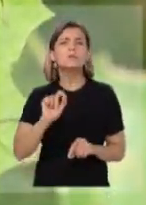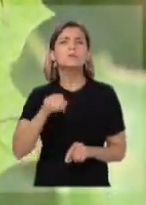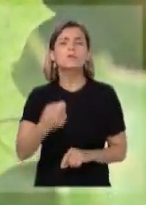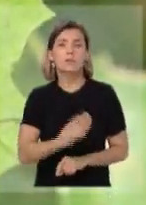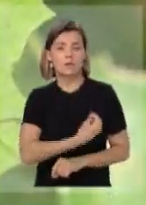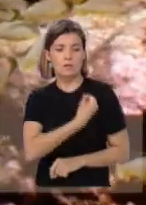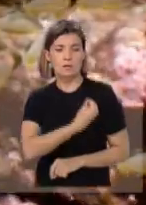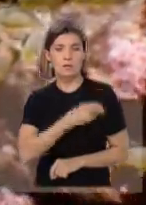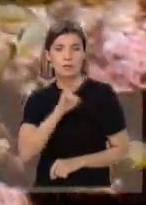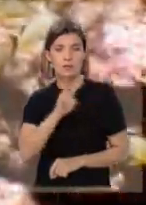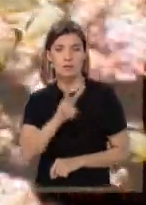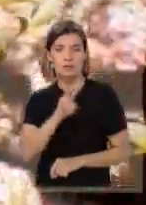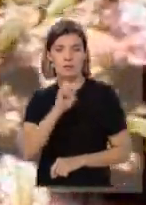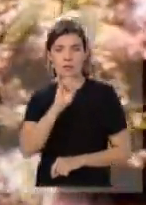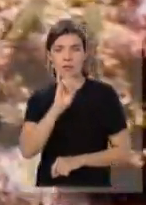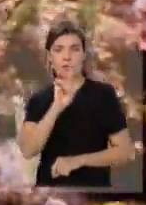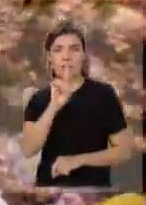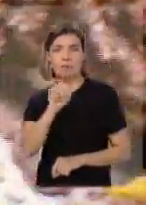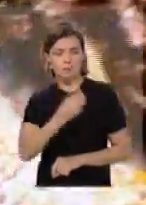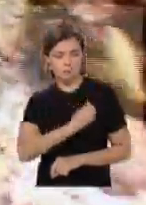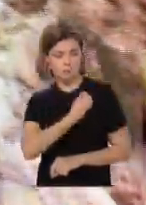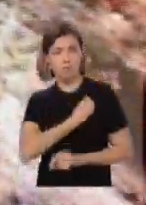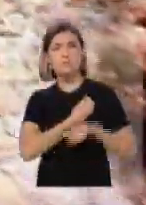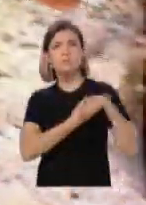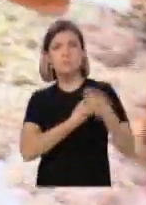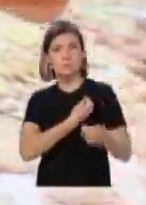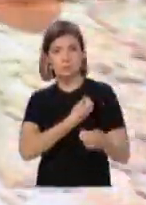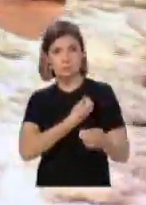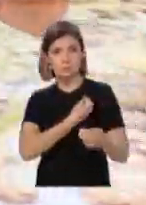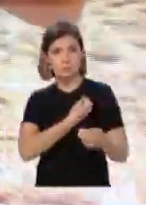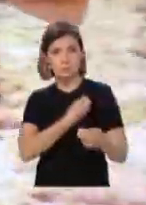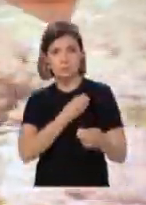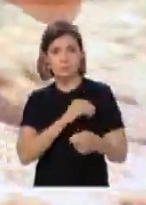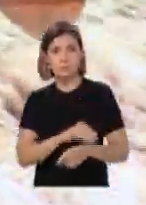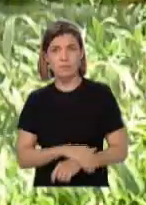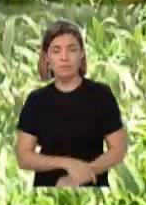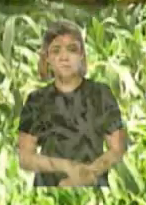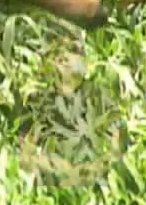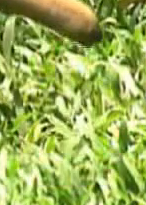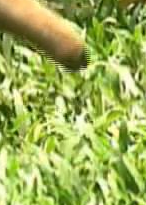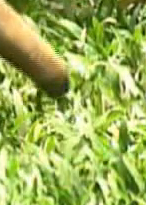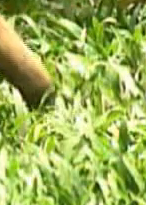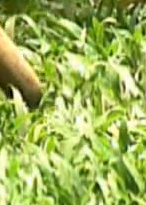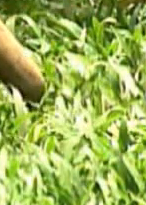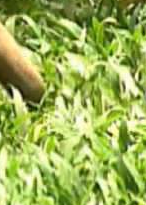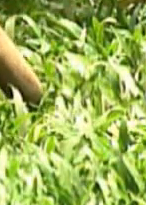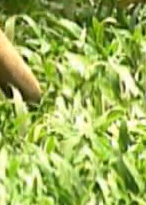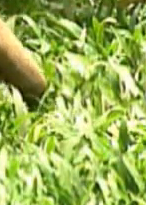vivo? O que é vida?